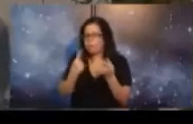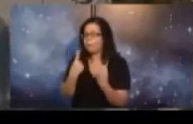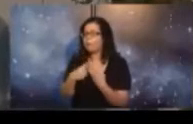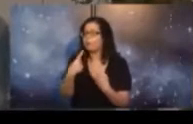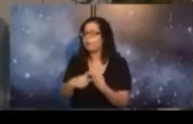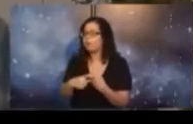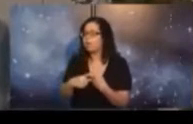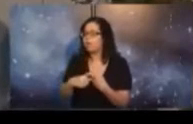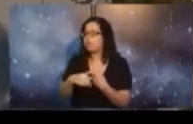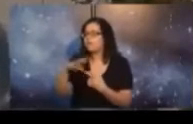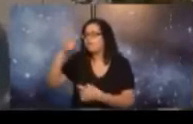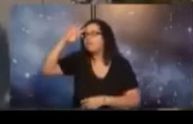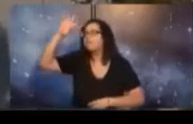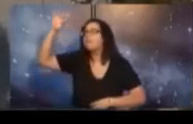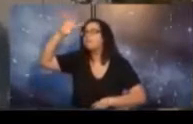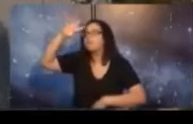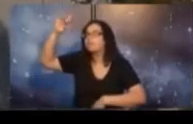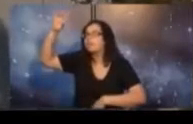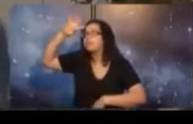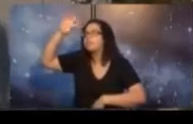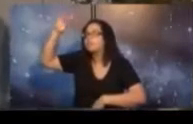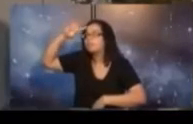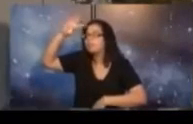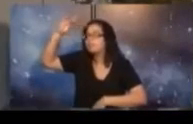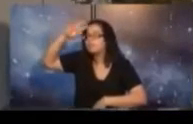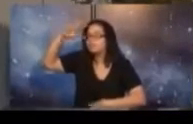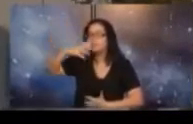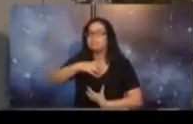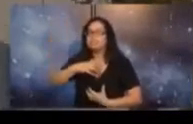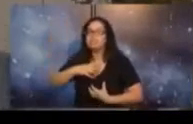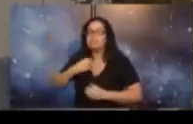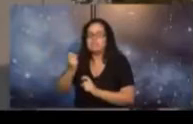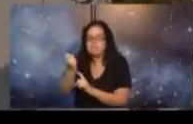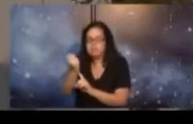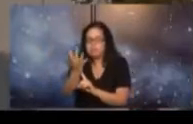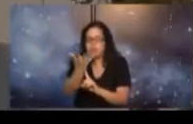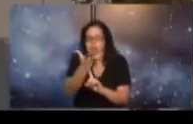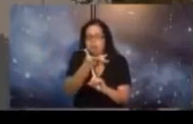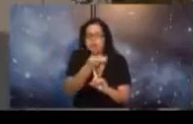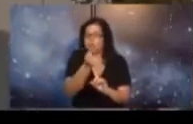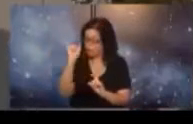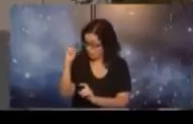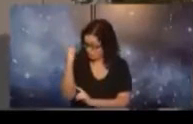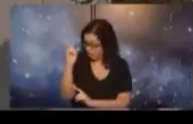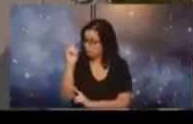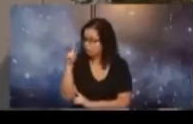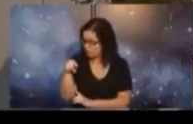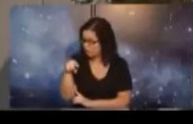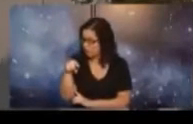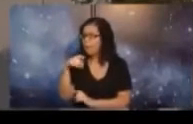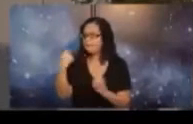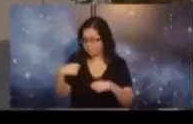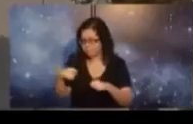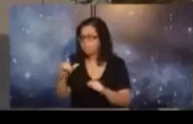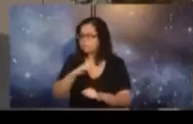plano filosófico, num plano sensível e artístico, que é importante, que deve